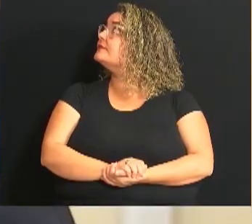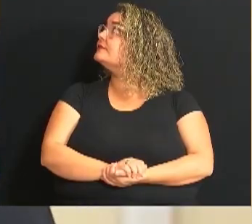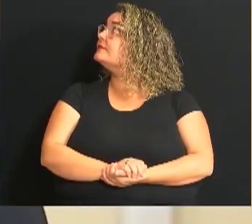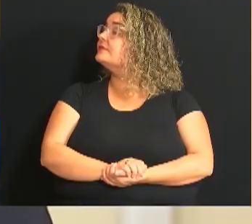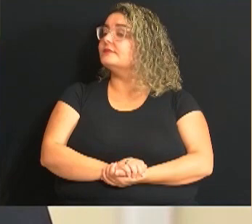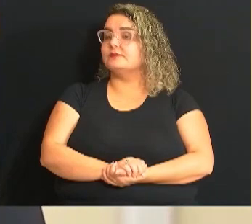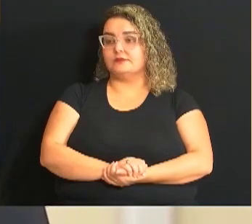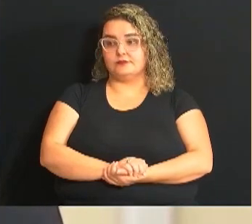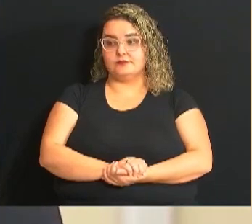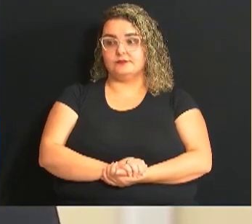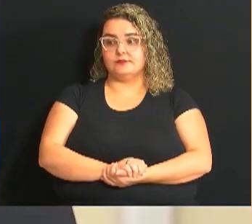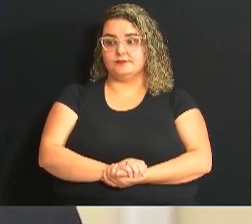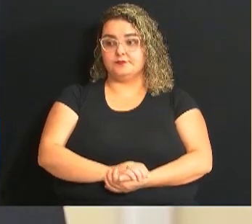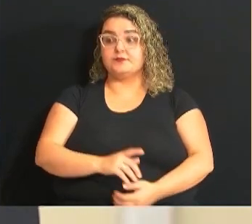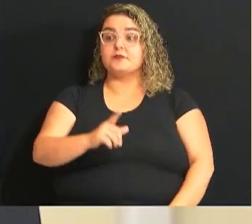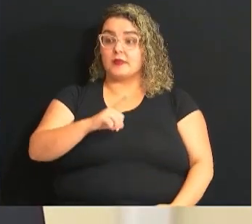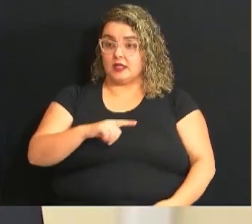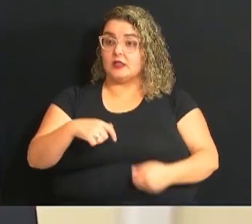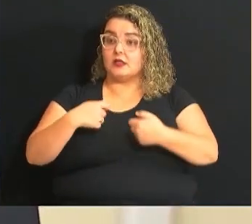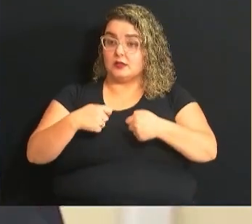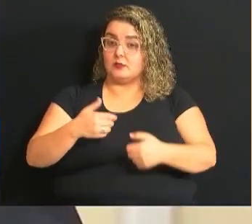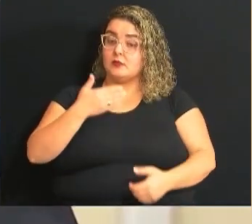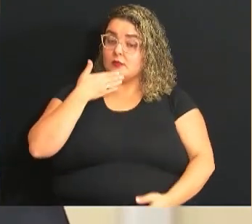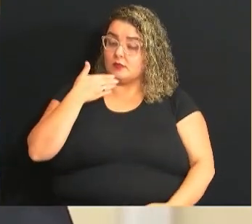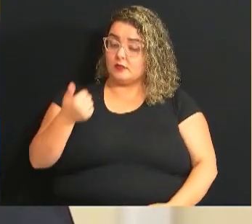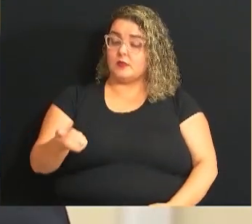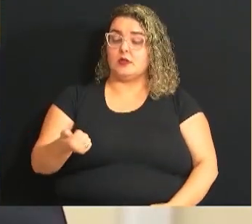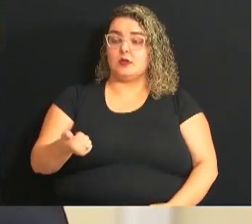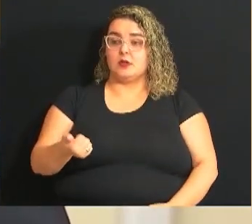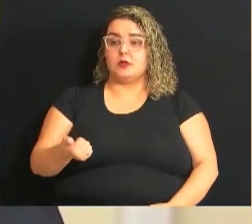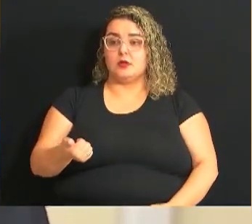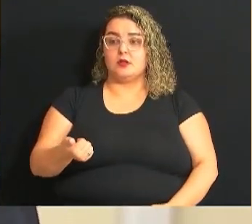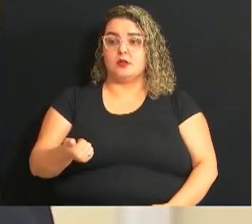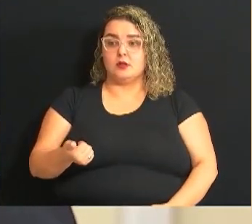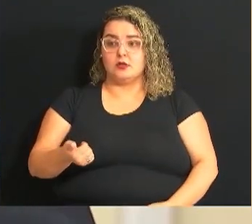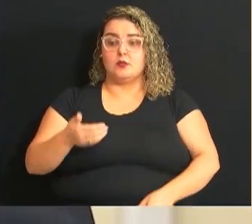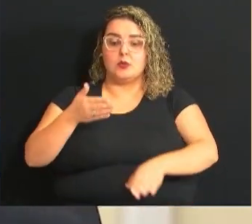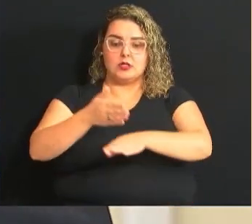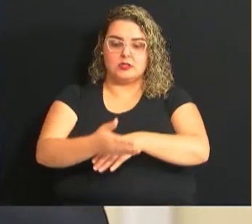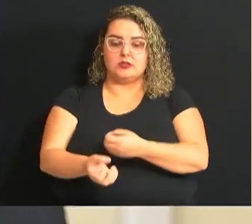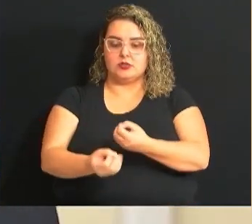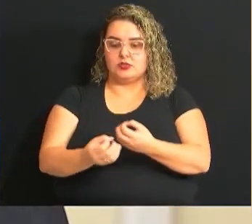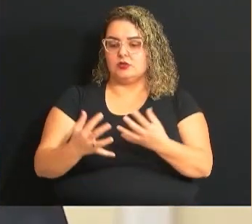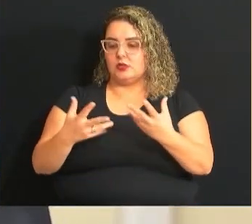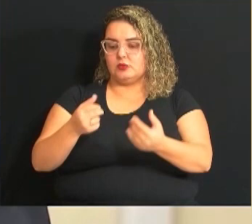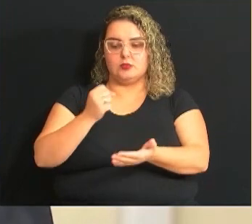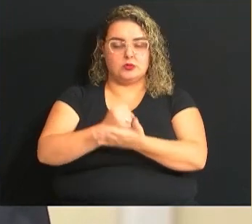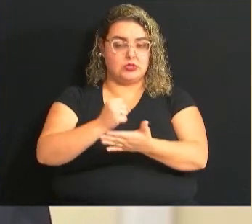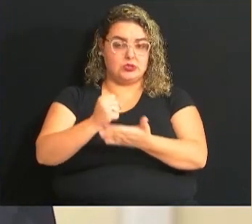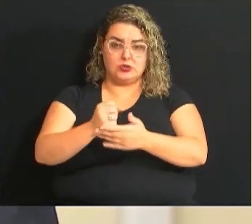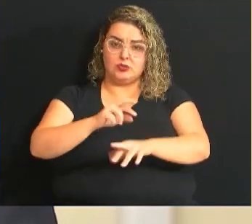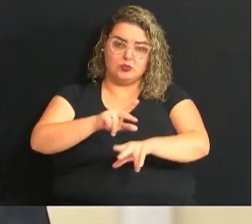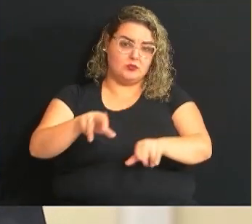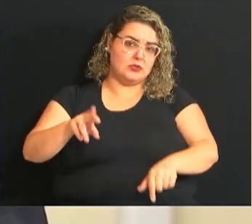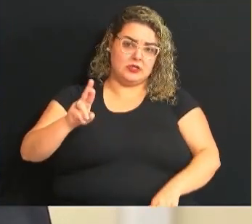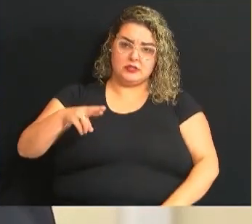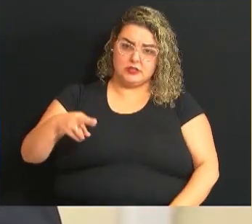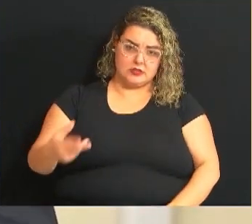Tem que melhorar o acesso à informação em relação a todas as contratações por vários motivos. Primeiro,